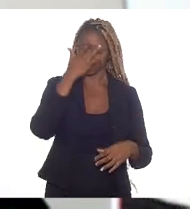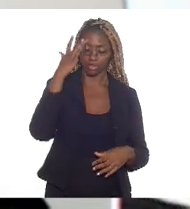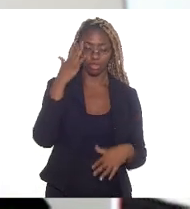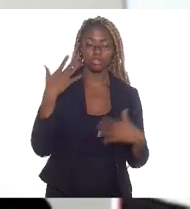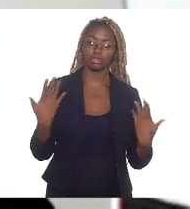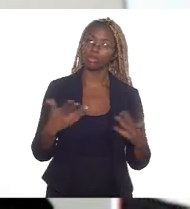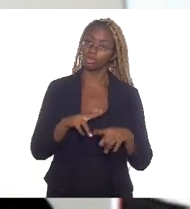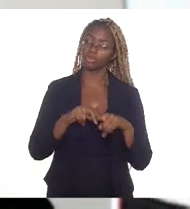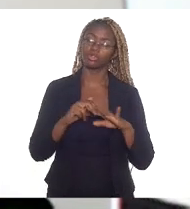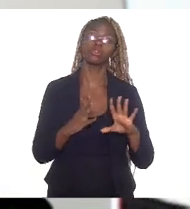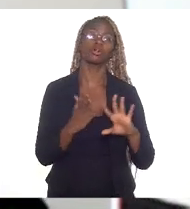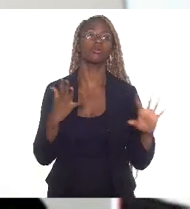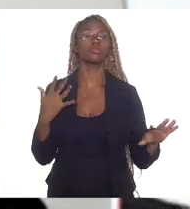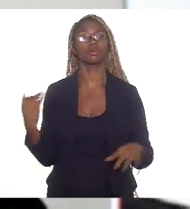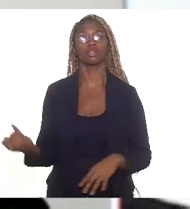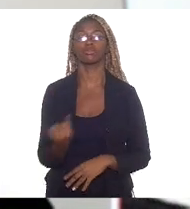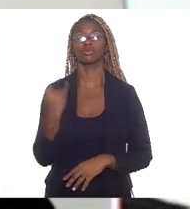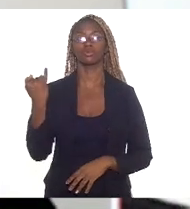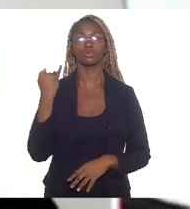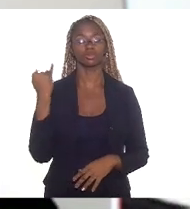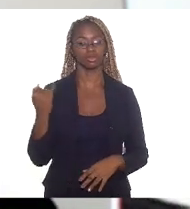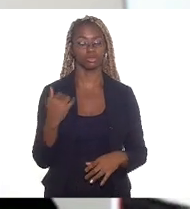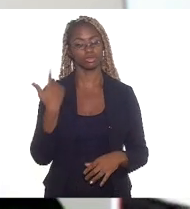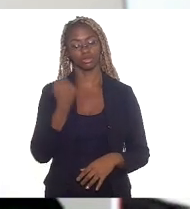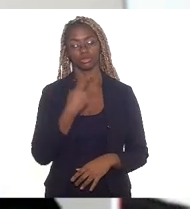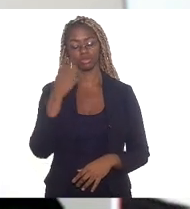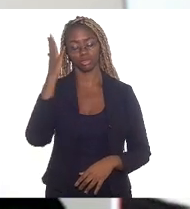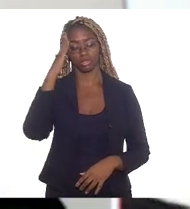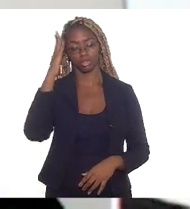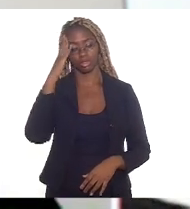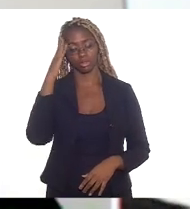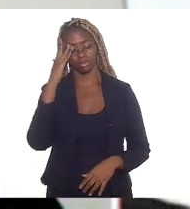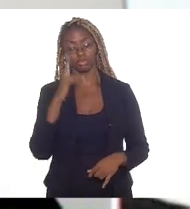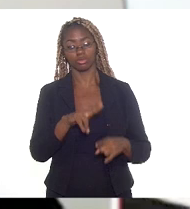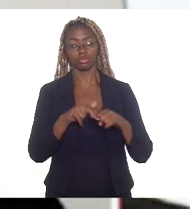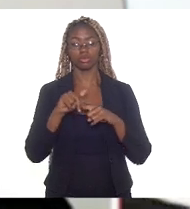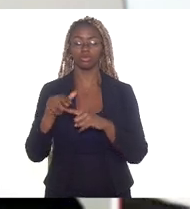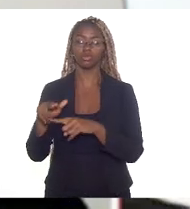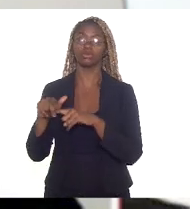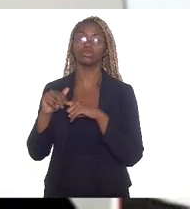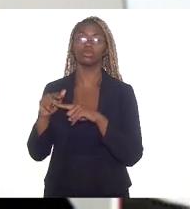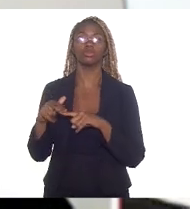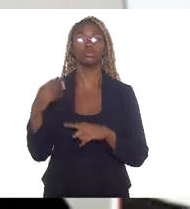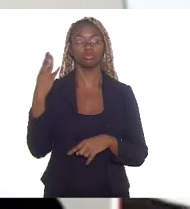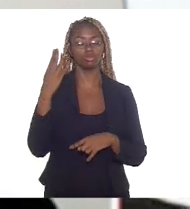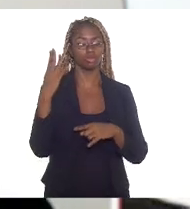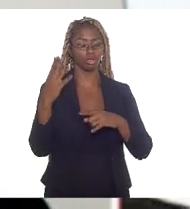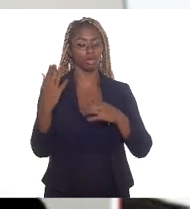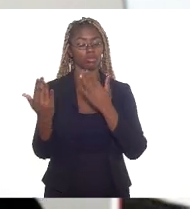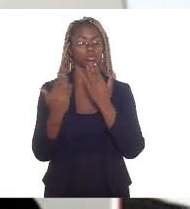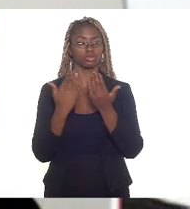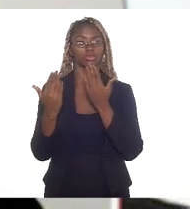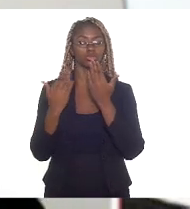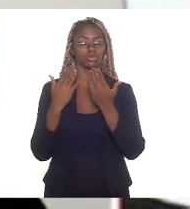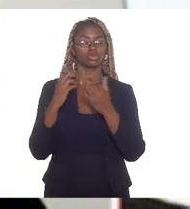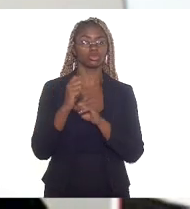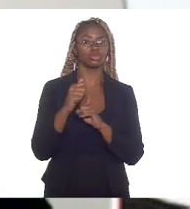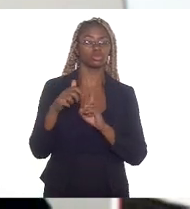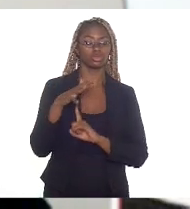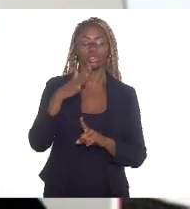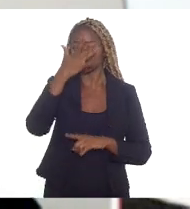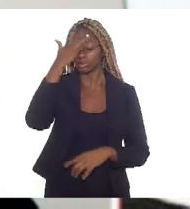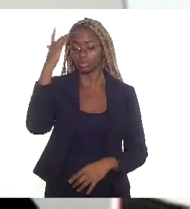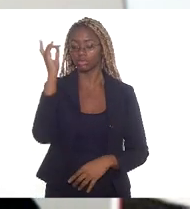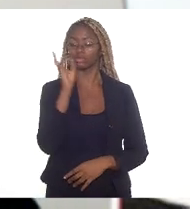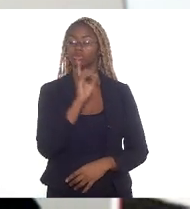muito importante. E a gente sabe que, por diferentes razões de natureza biopsicossocial, as pessoas com deficiência